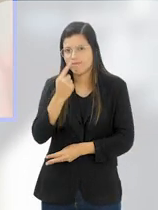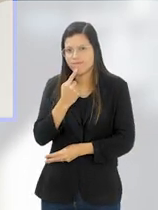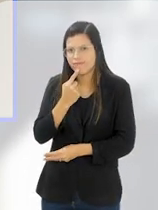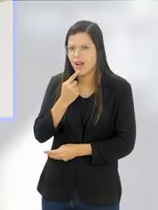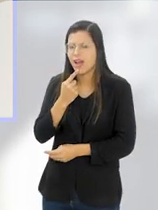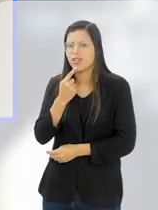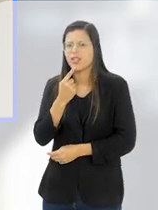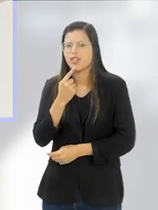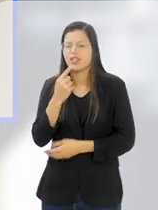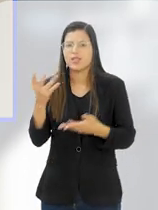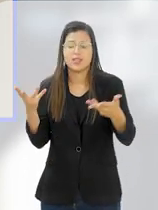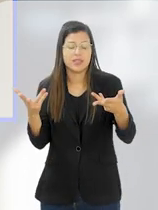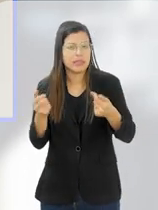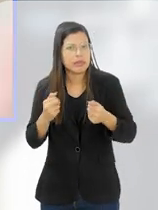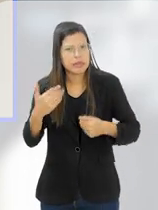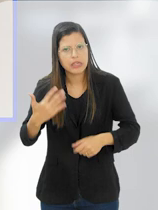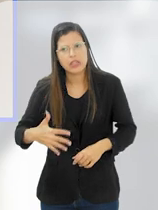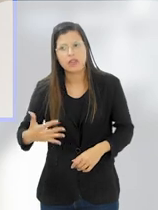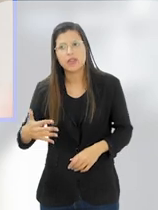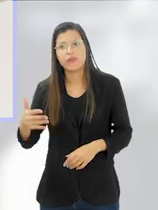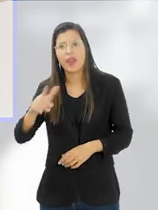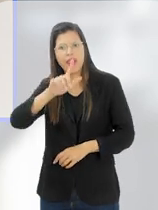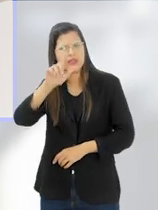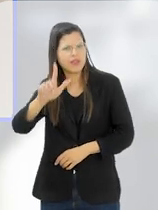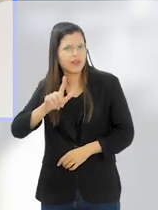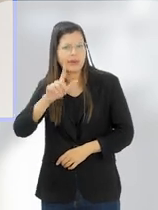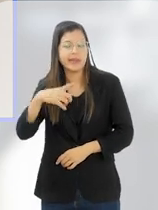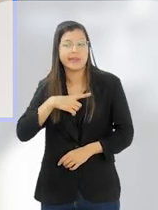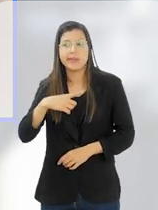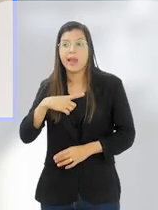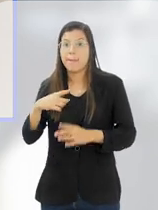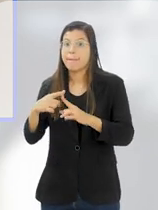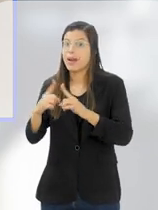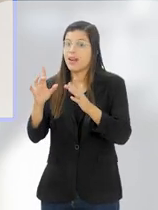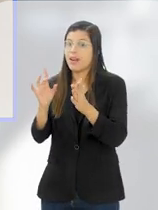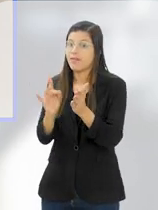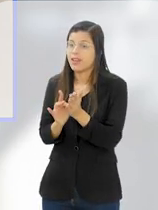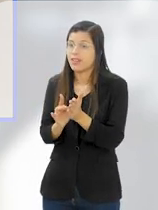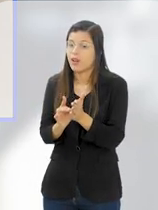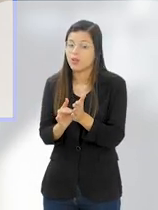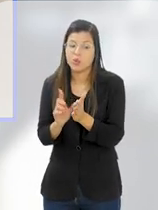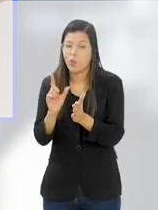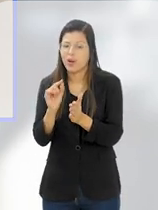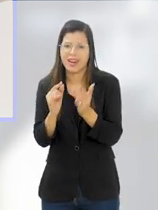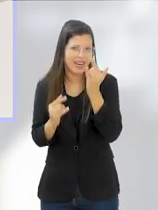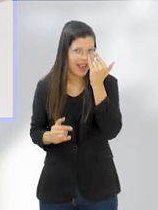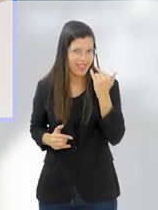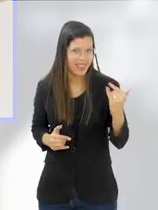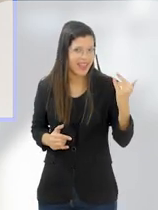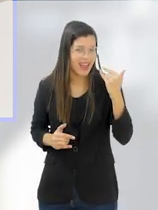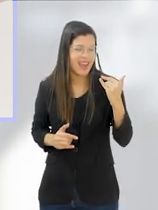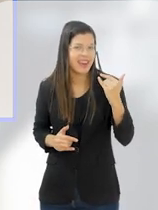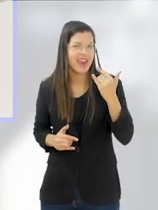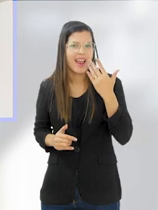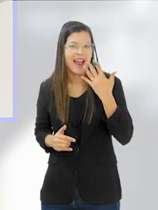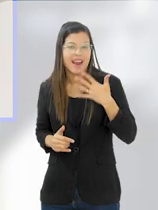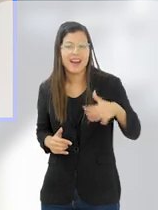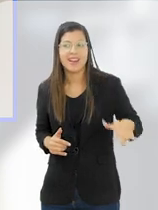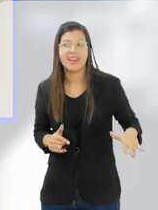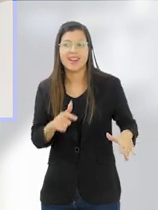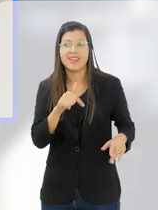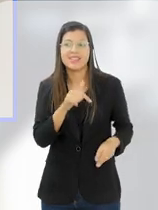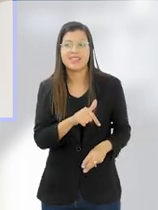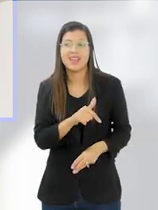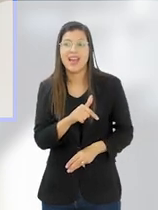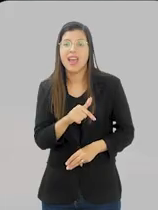Imagens incríveis, até literatura, se você quiser. Mas, na verdade, o que atrai a criança é o lixo. Então, é